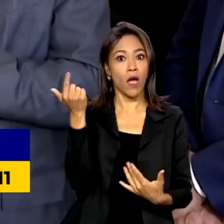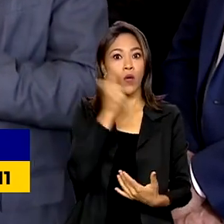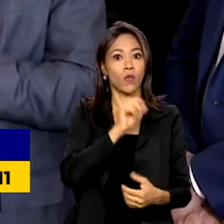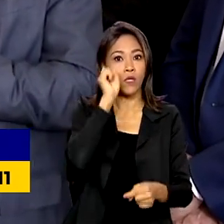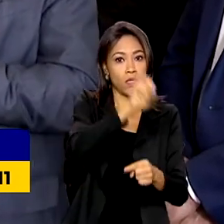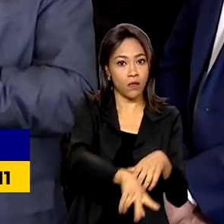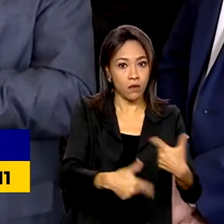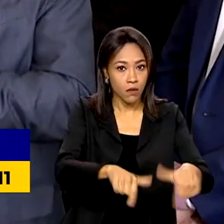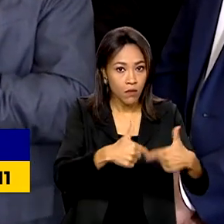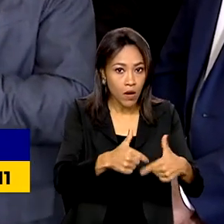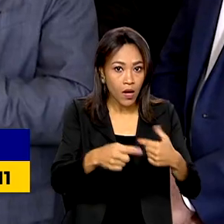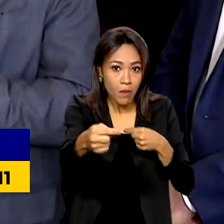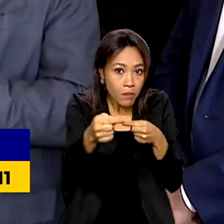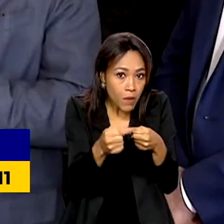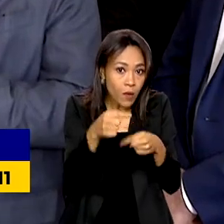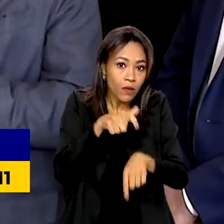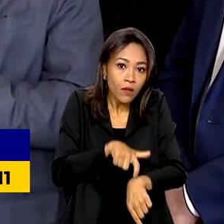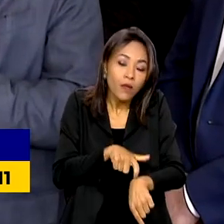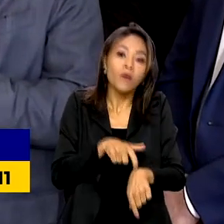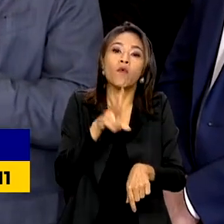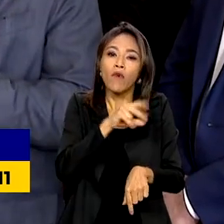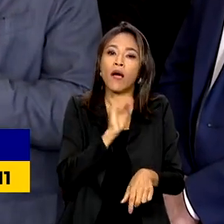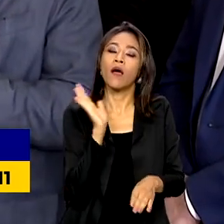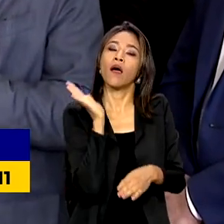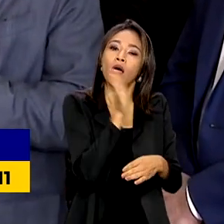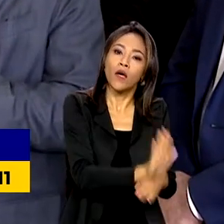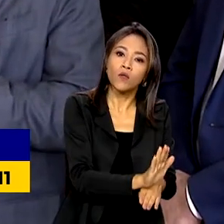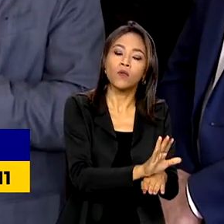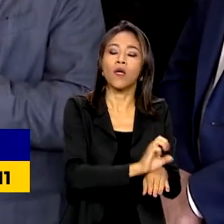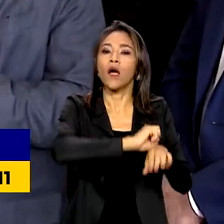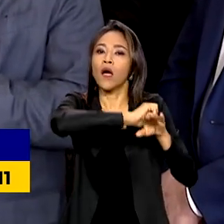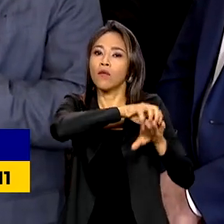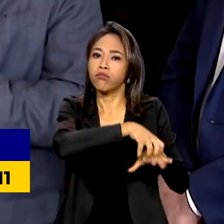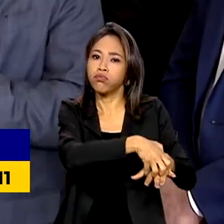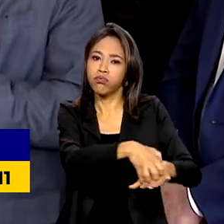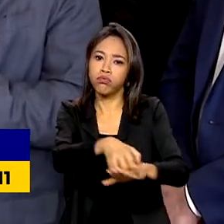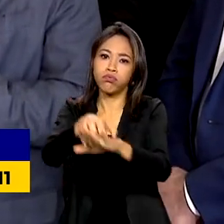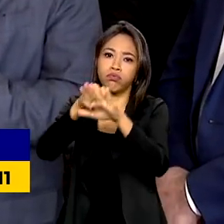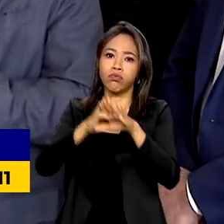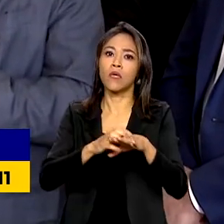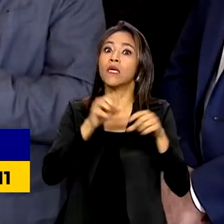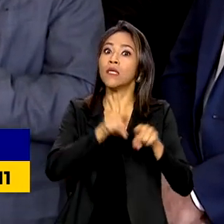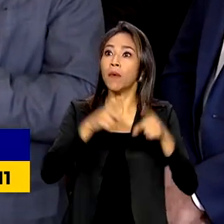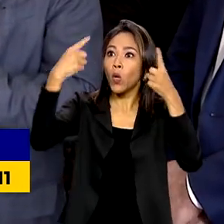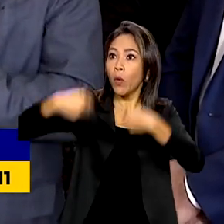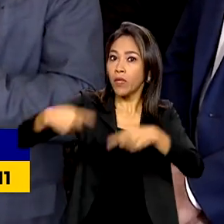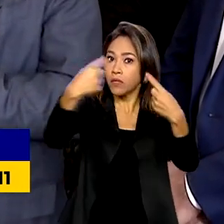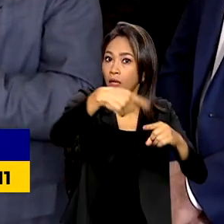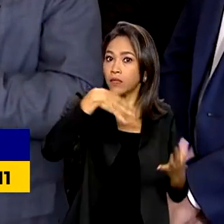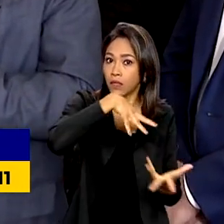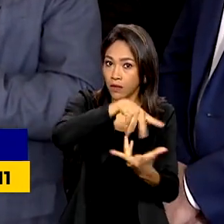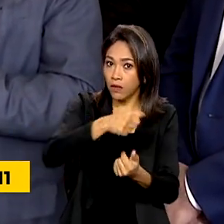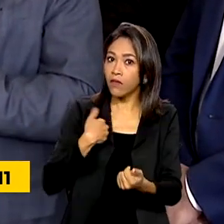vai ajudar as exportações do Brasil, garantir competitividade internacional e certamente colaborar com o crescimento da nossa economia.